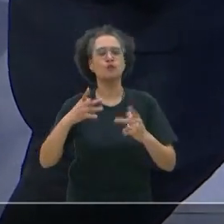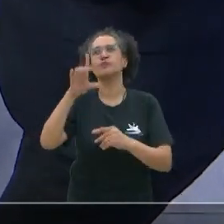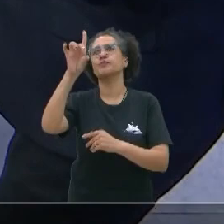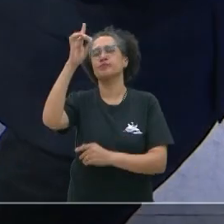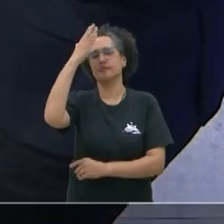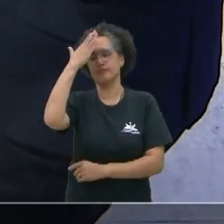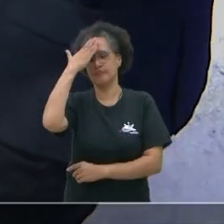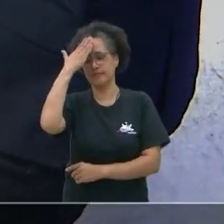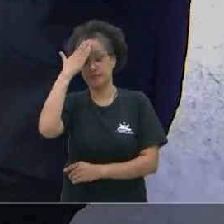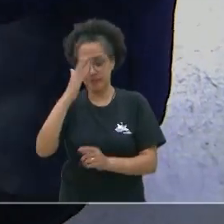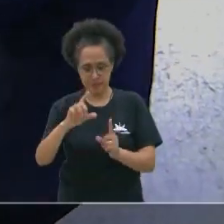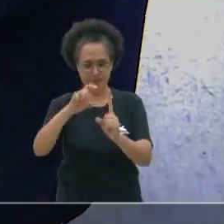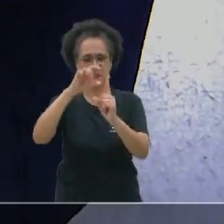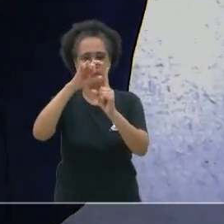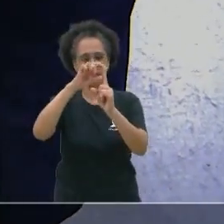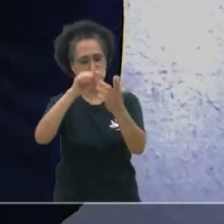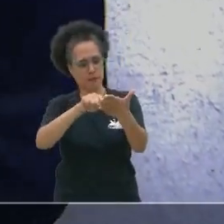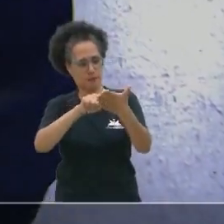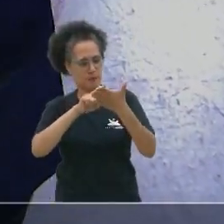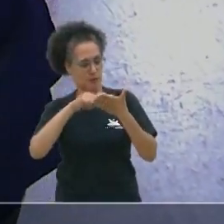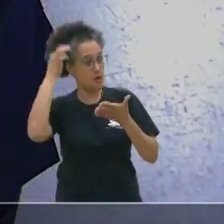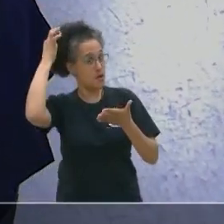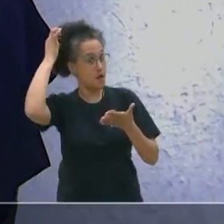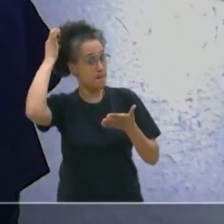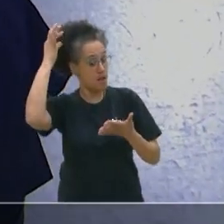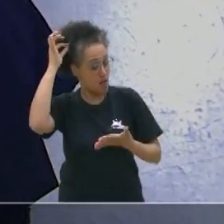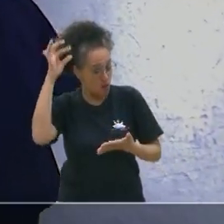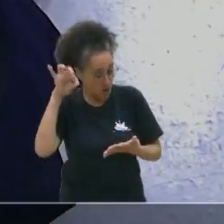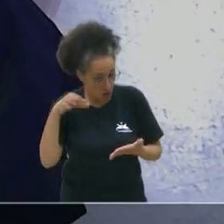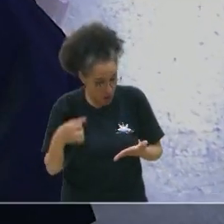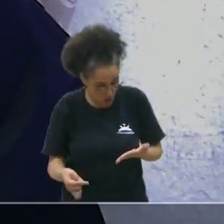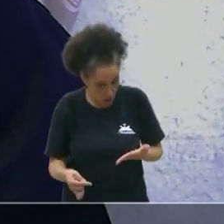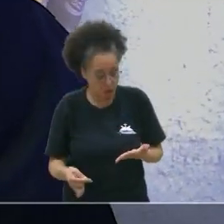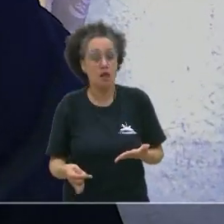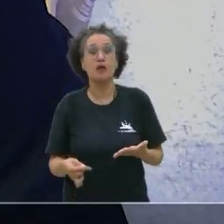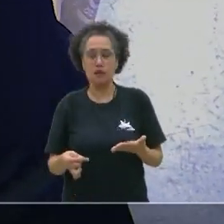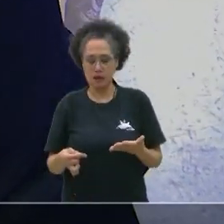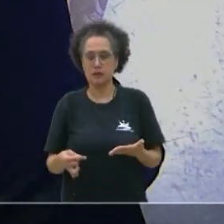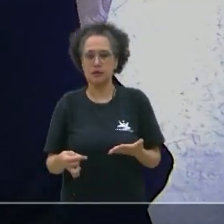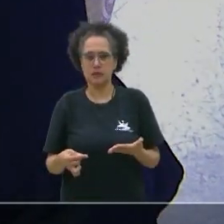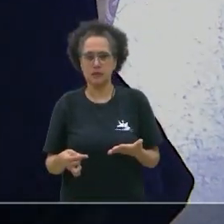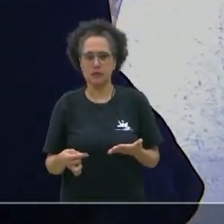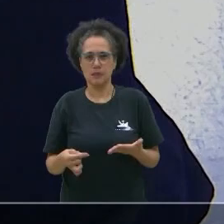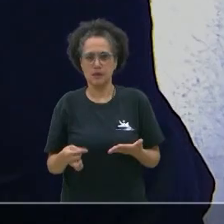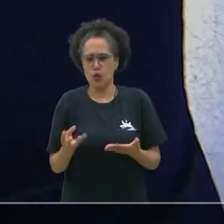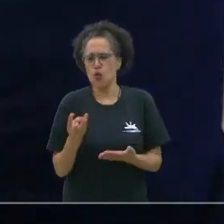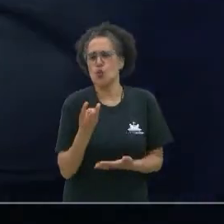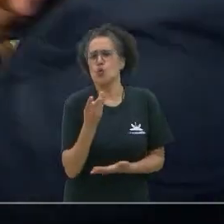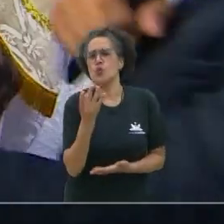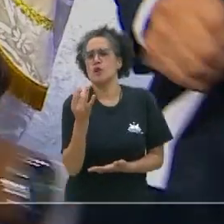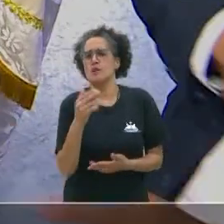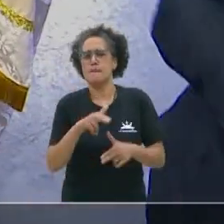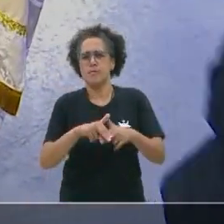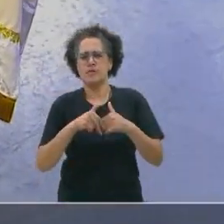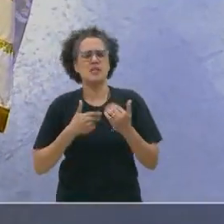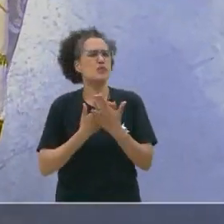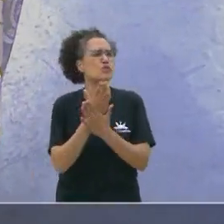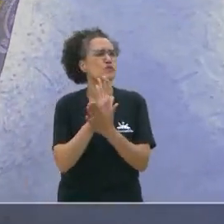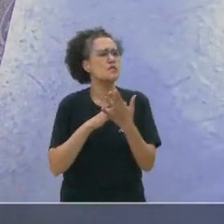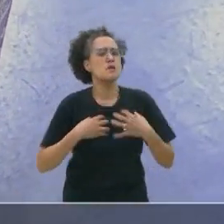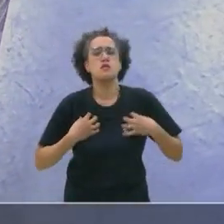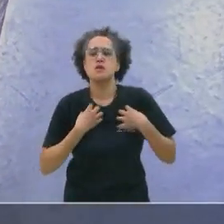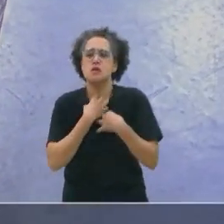A palavra diz que até mesmo os cabelos de nossa cabeça são contados. Por isso não se angustie, não